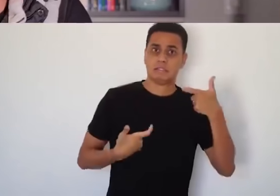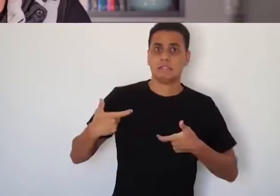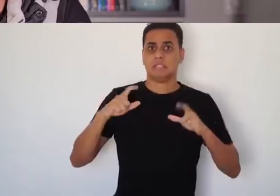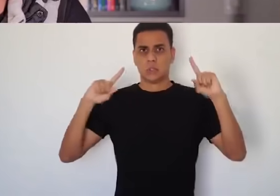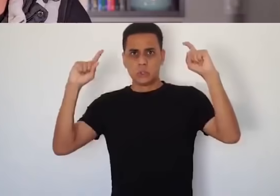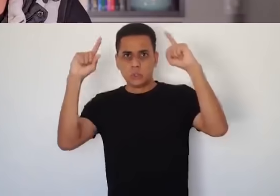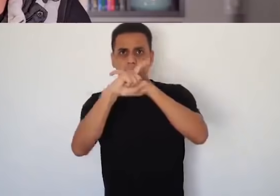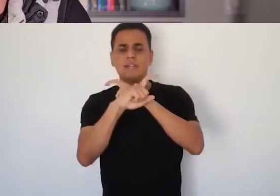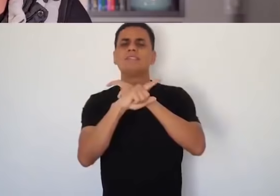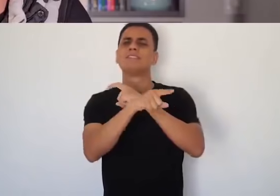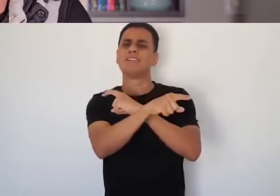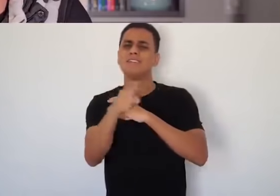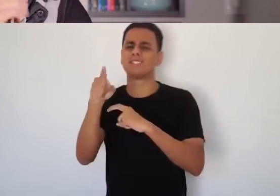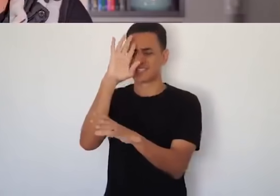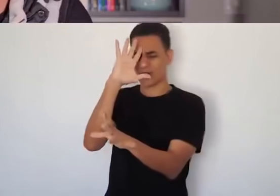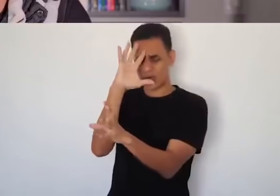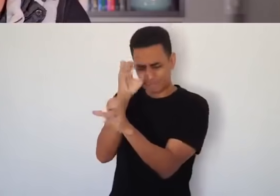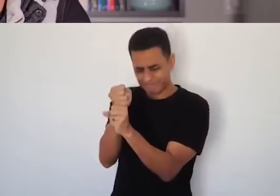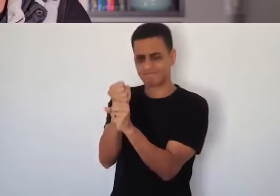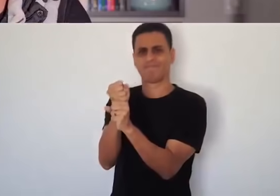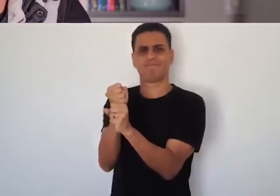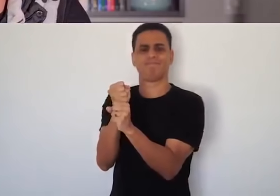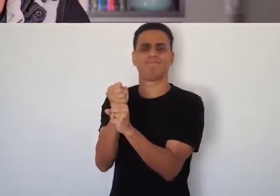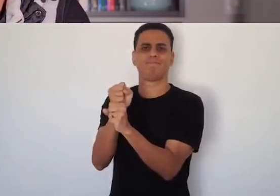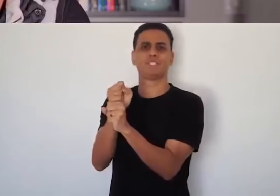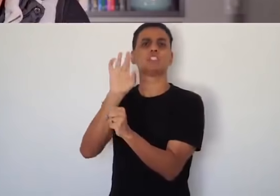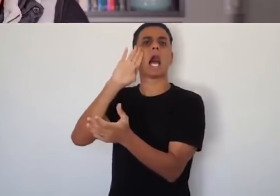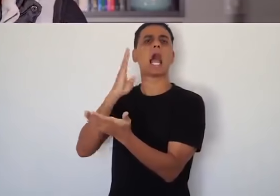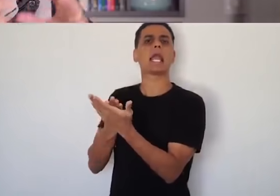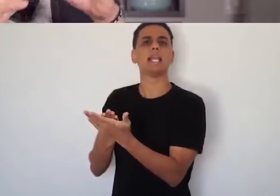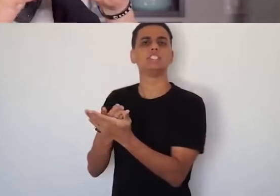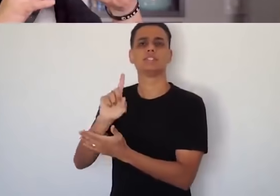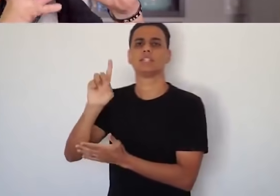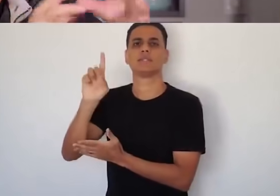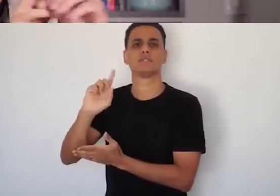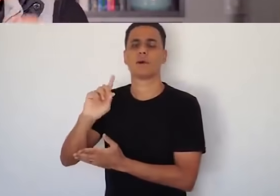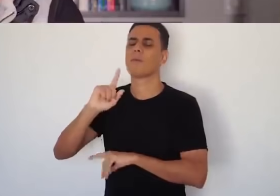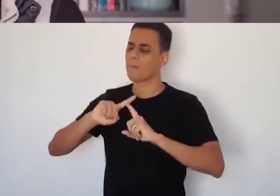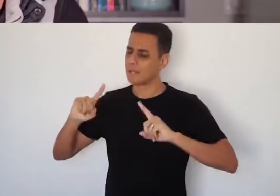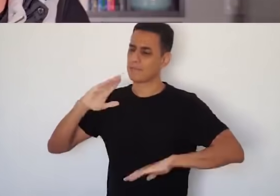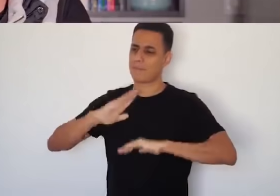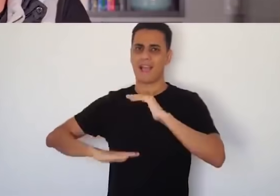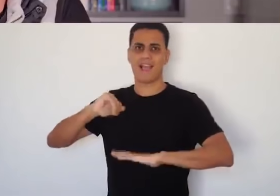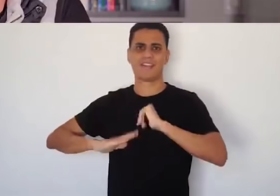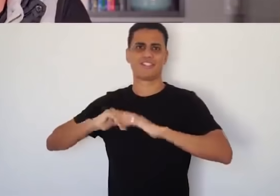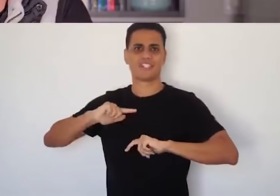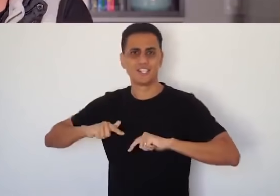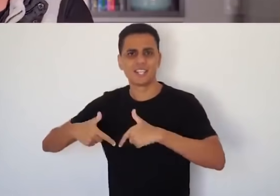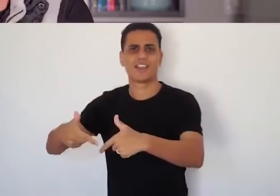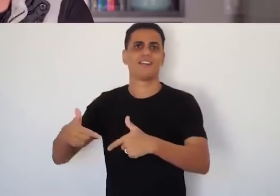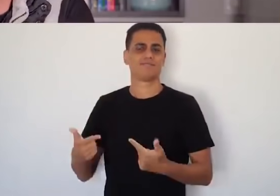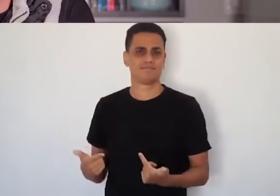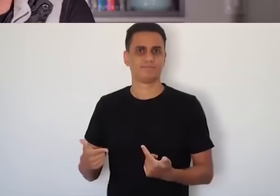nós confessamos os nossos pecados, Deus vem e com o seu amor, Ele, com o sangue de Cristo, nos lava e nos purifica e